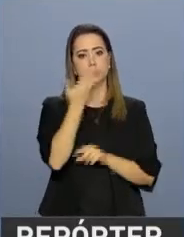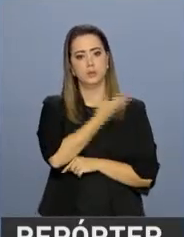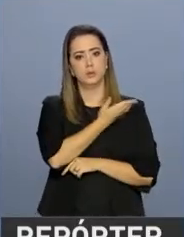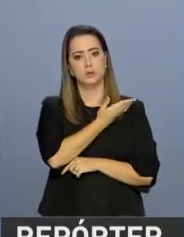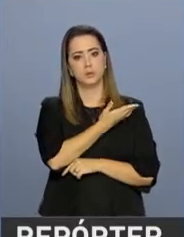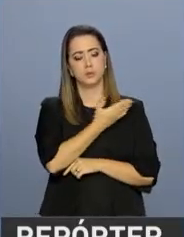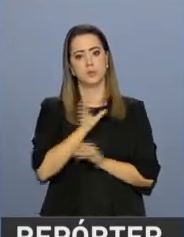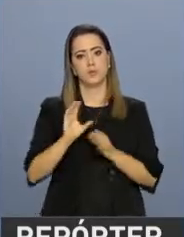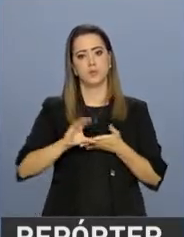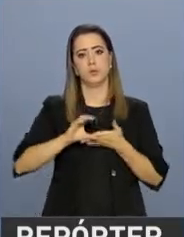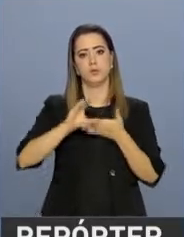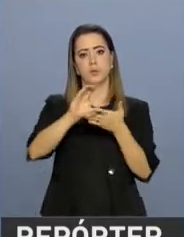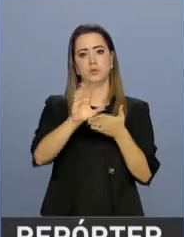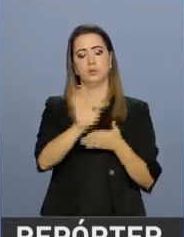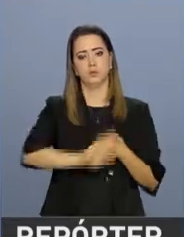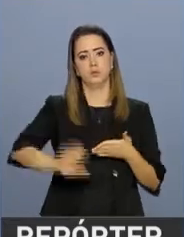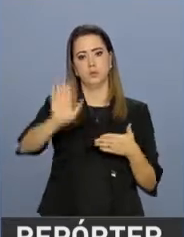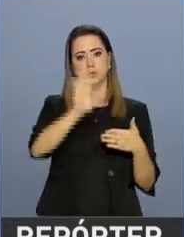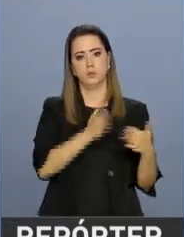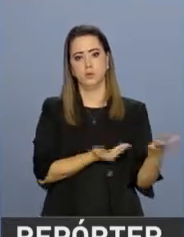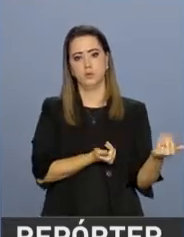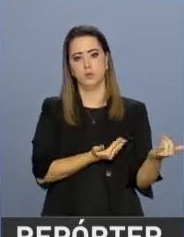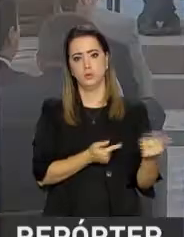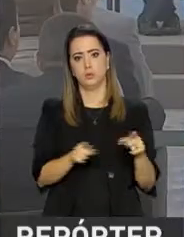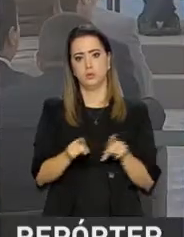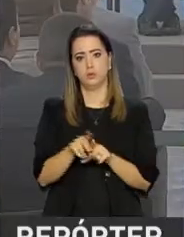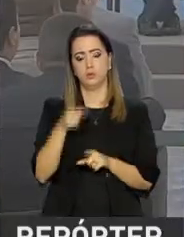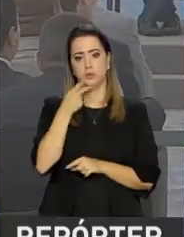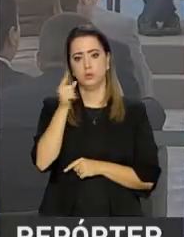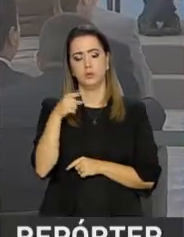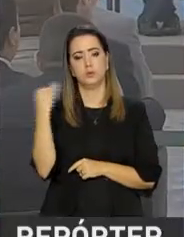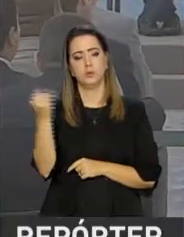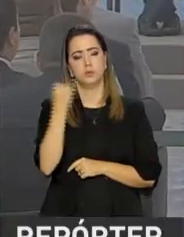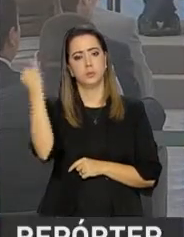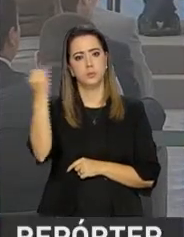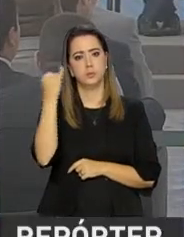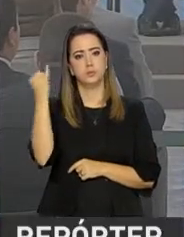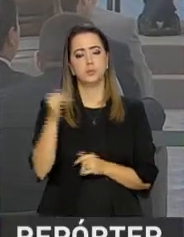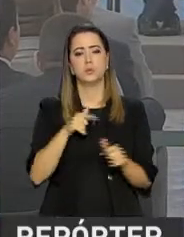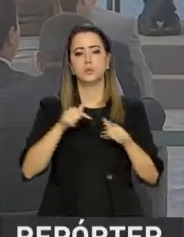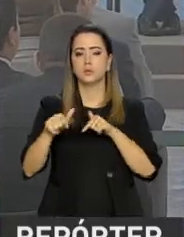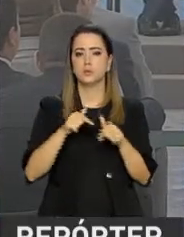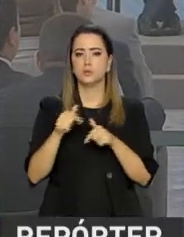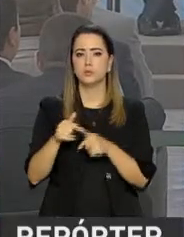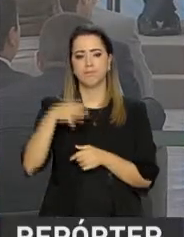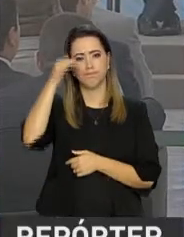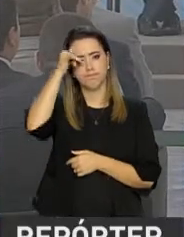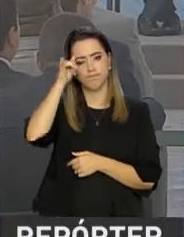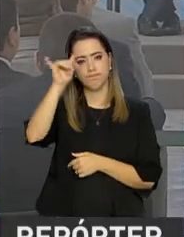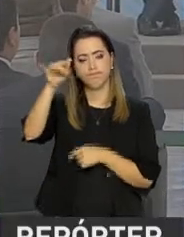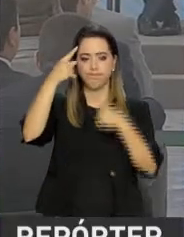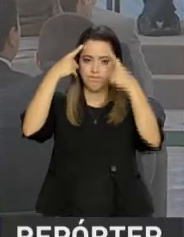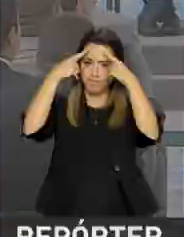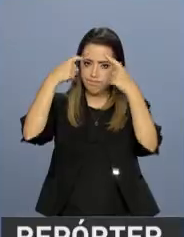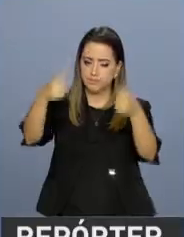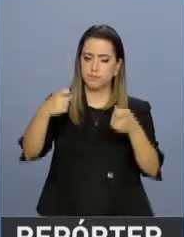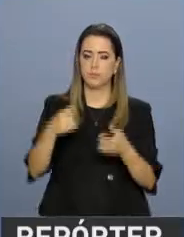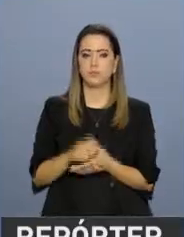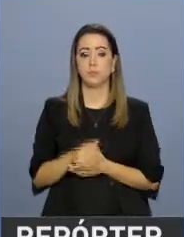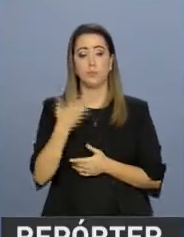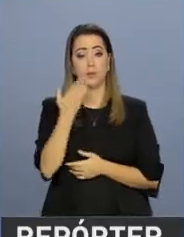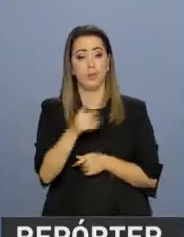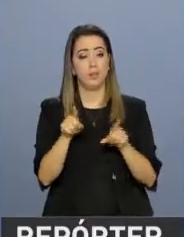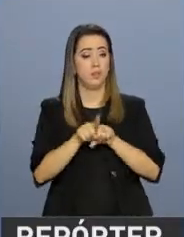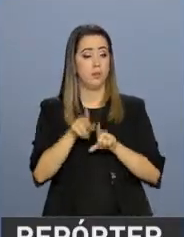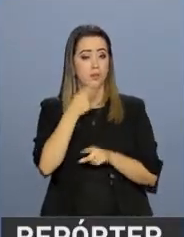conselho nacional da juventude e queiroz destacou a importância das ações no combate à violência de jovens e